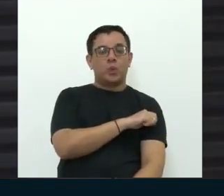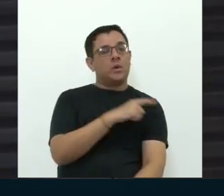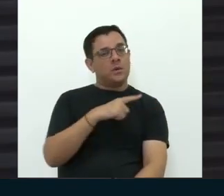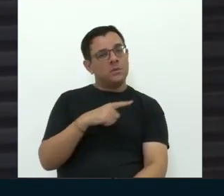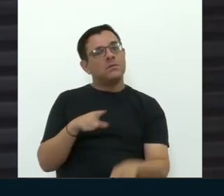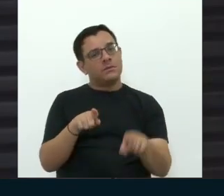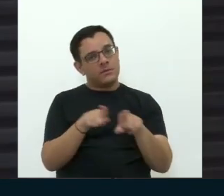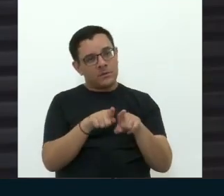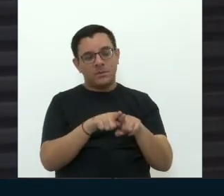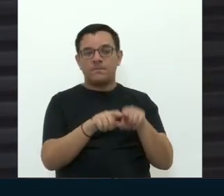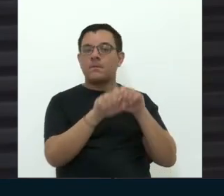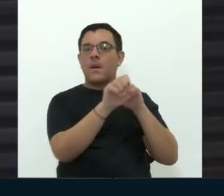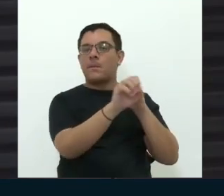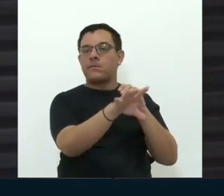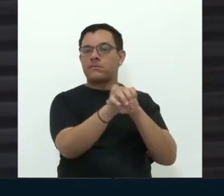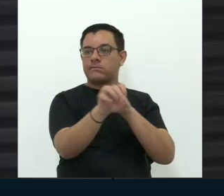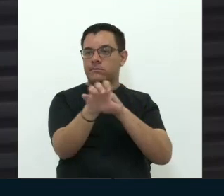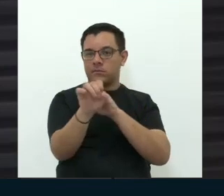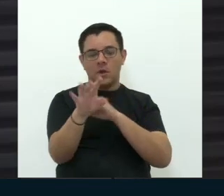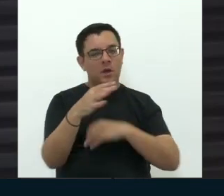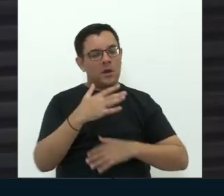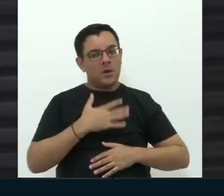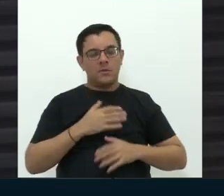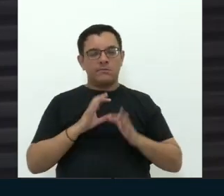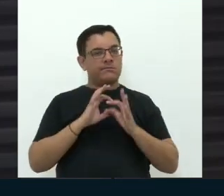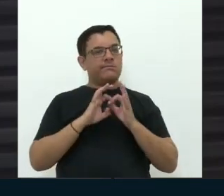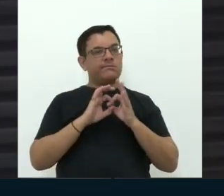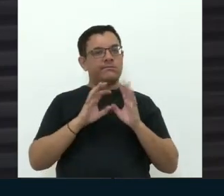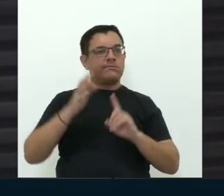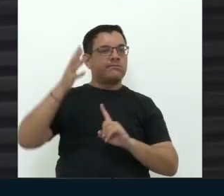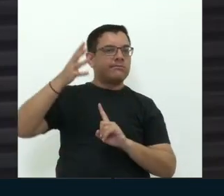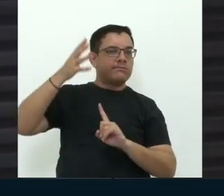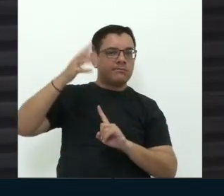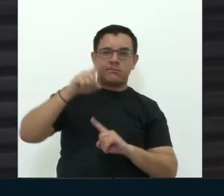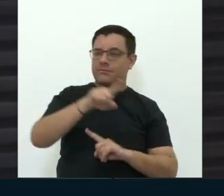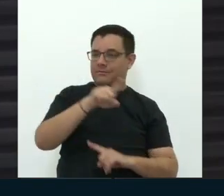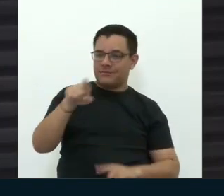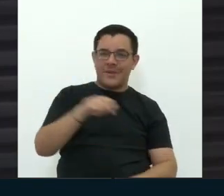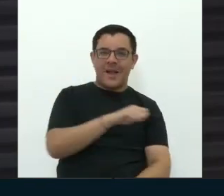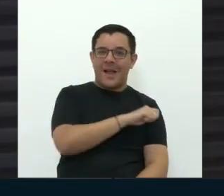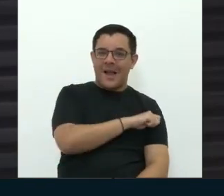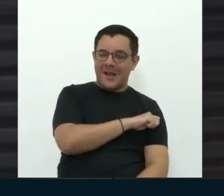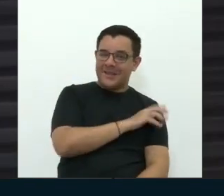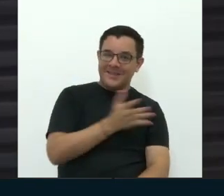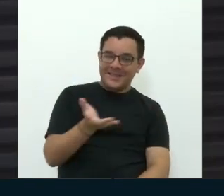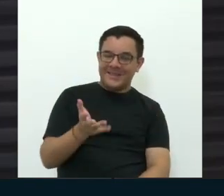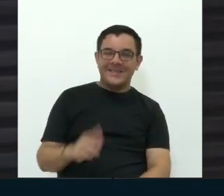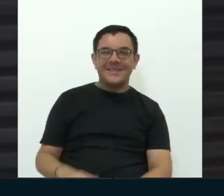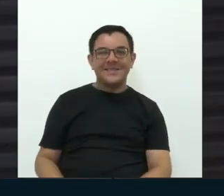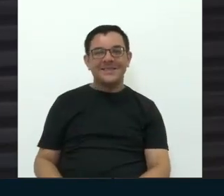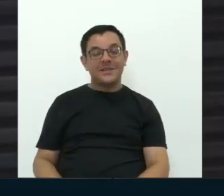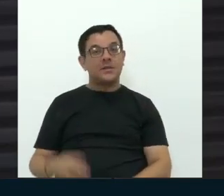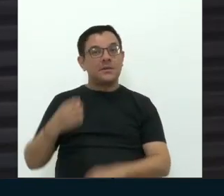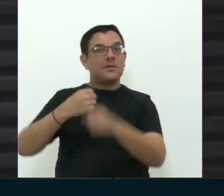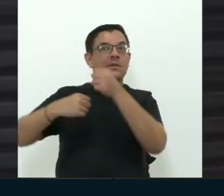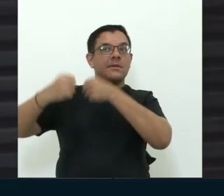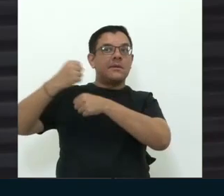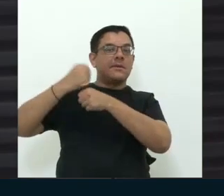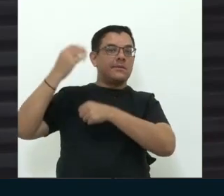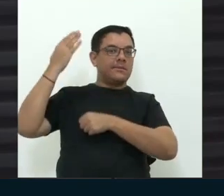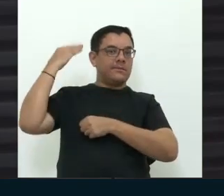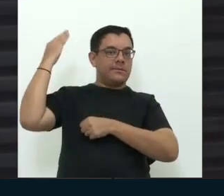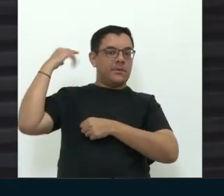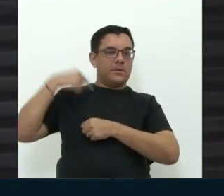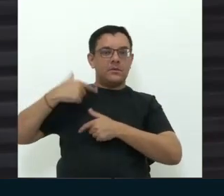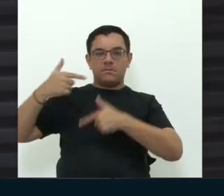como docente me sinto muito à vontade para falar com esse tipo de público e até porque nos últimos anos desenvolvendo os trabalhos na